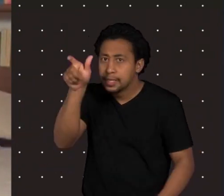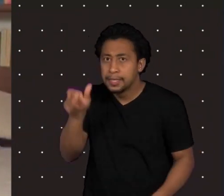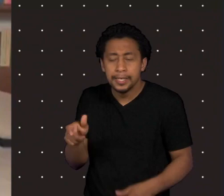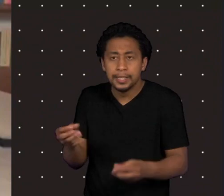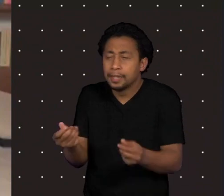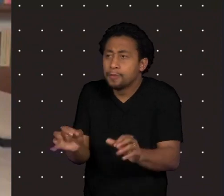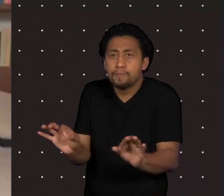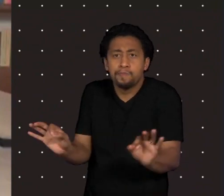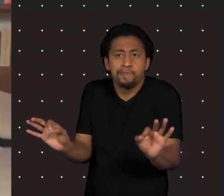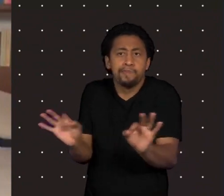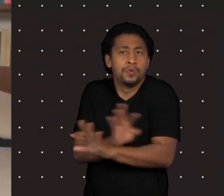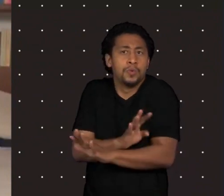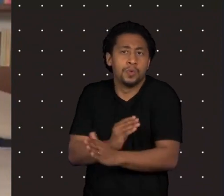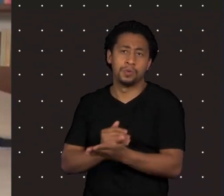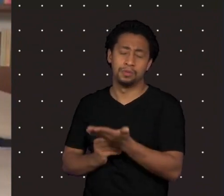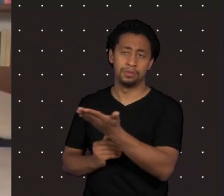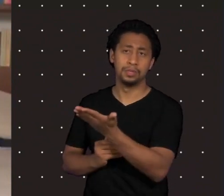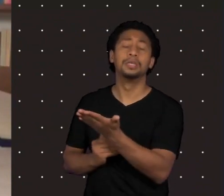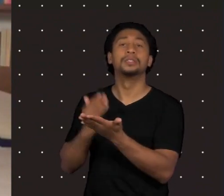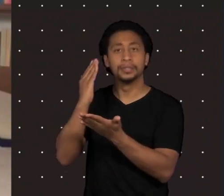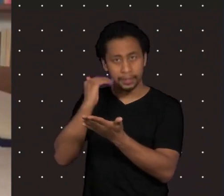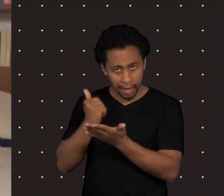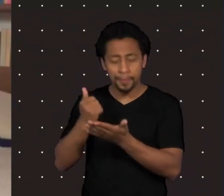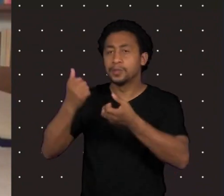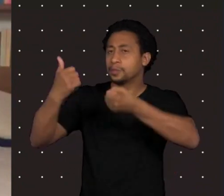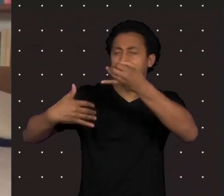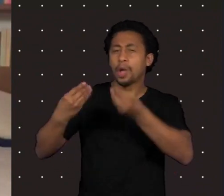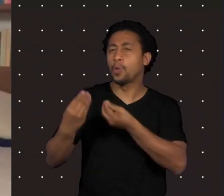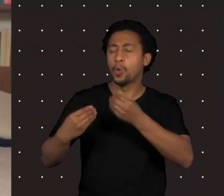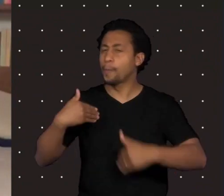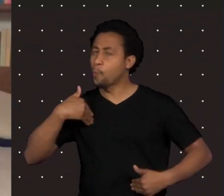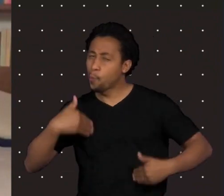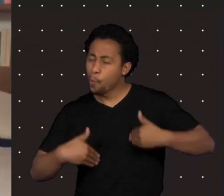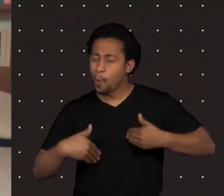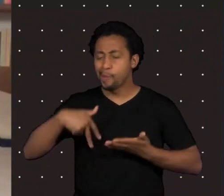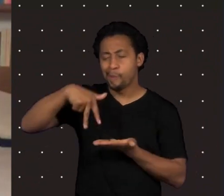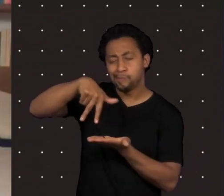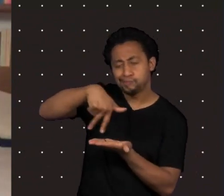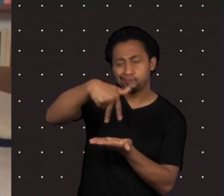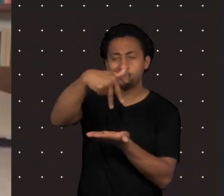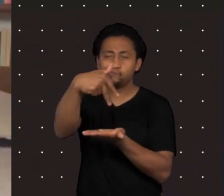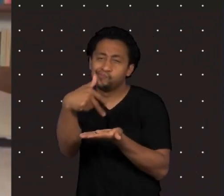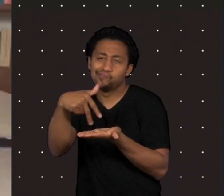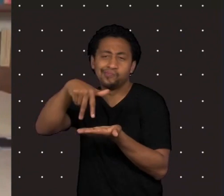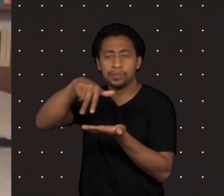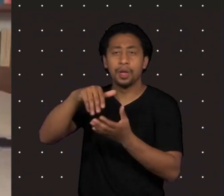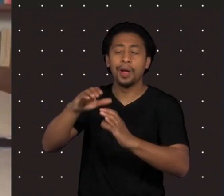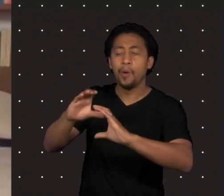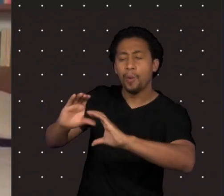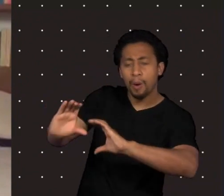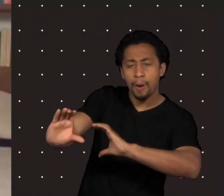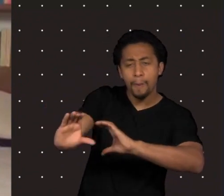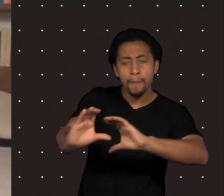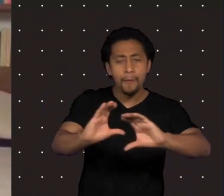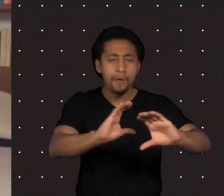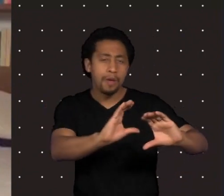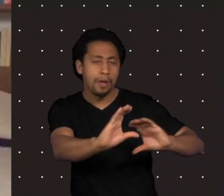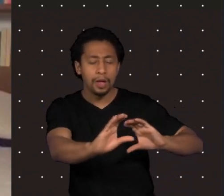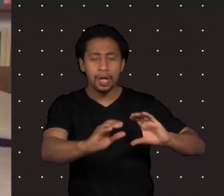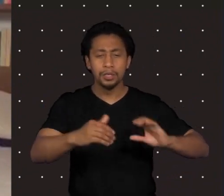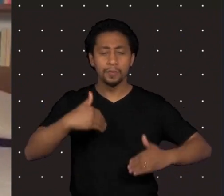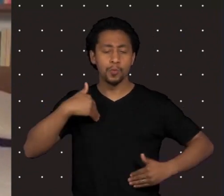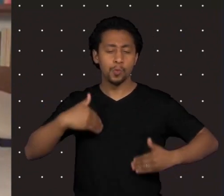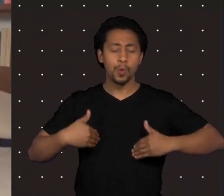ele sabe falar de seu corpo jogar com o corpo eh comunicar com com o corpo mas é